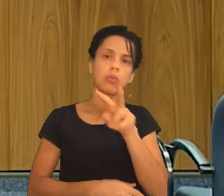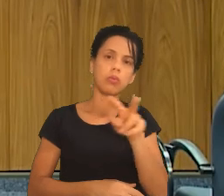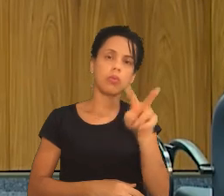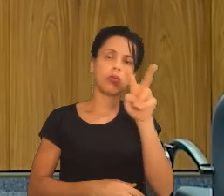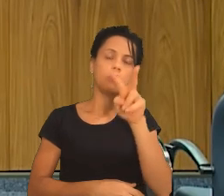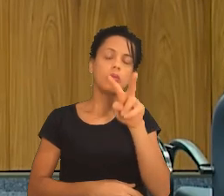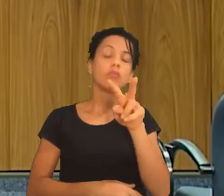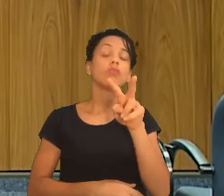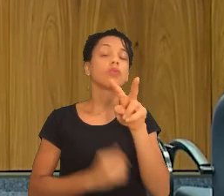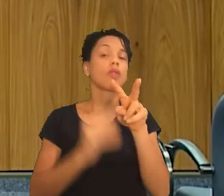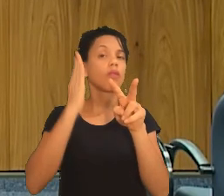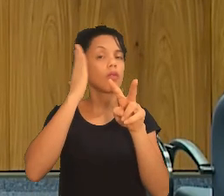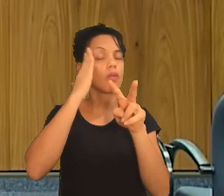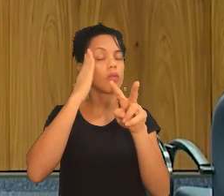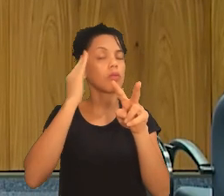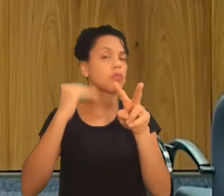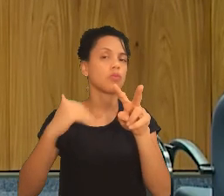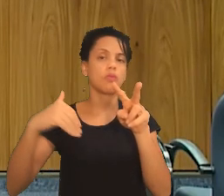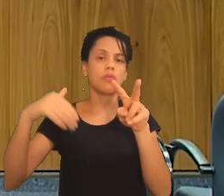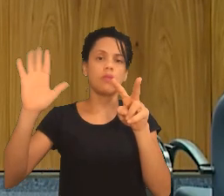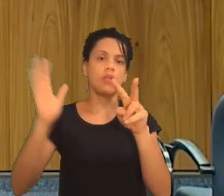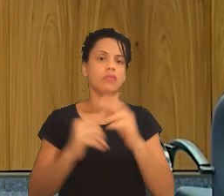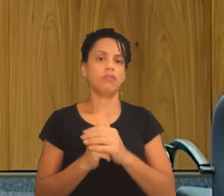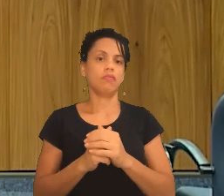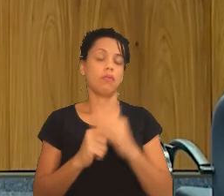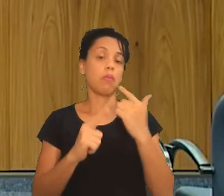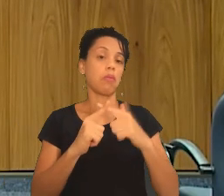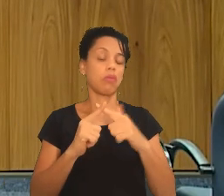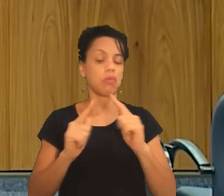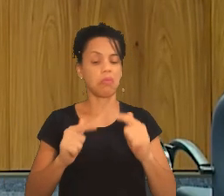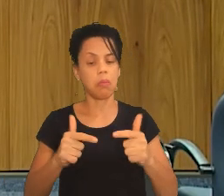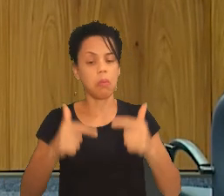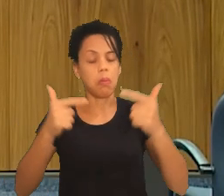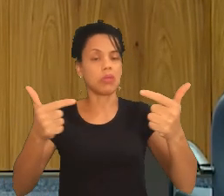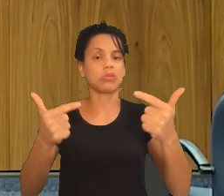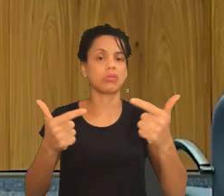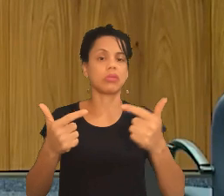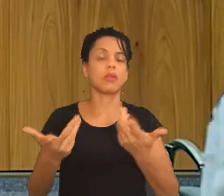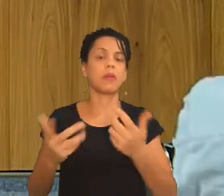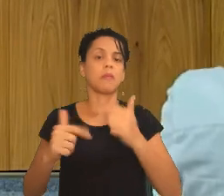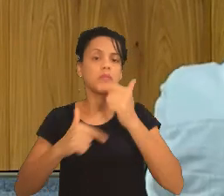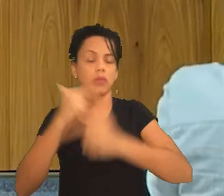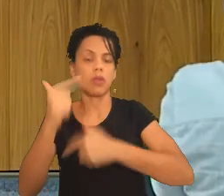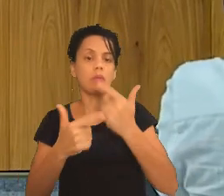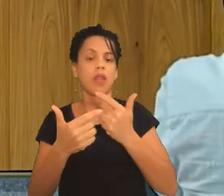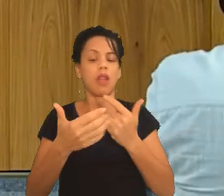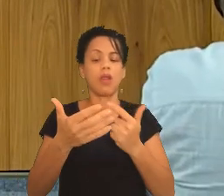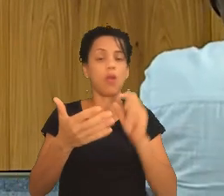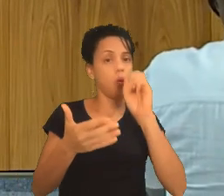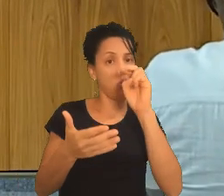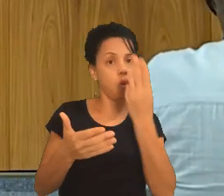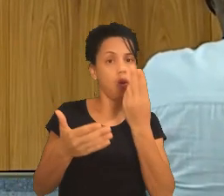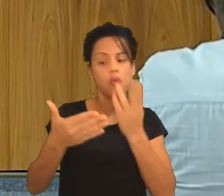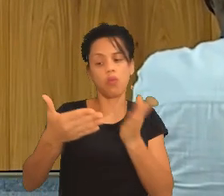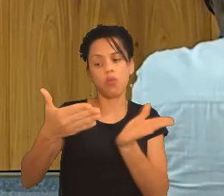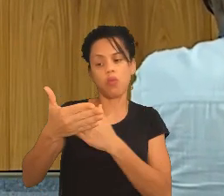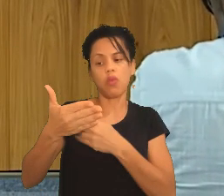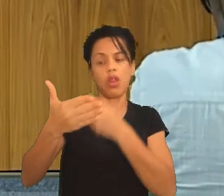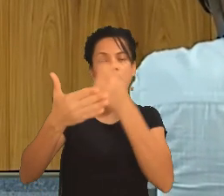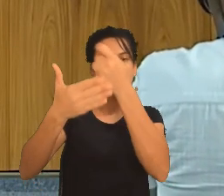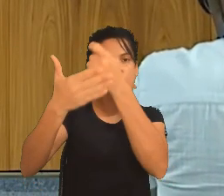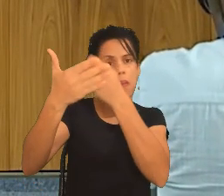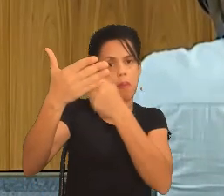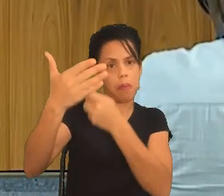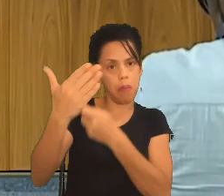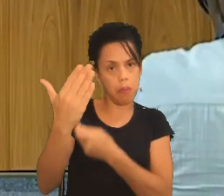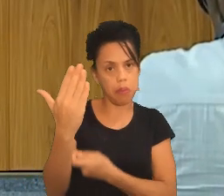uma ação civil, né, um livro, essa palavra escrita e falada, né, mas as coisas falam,